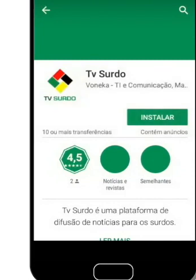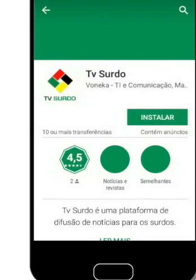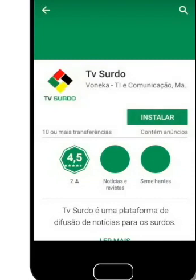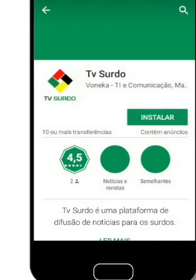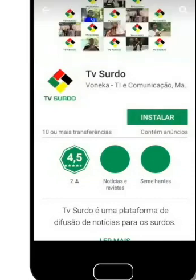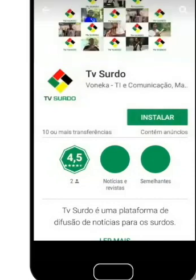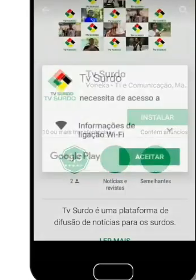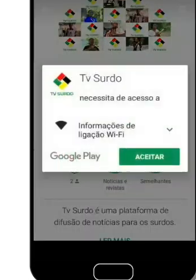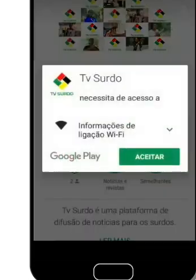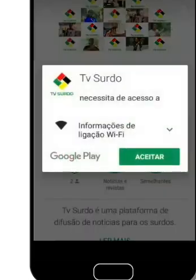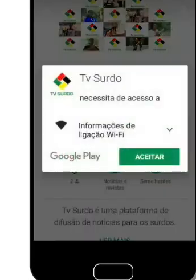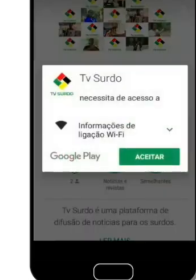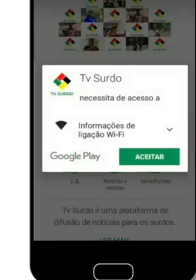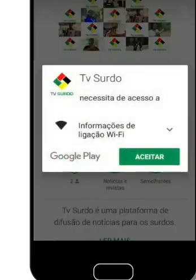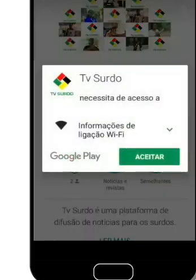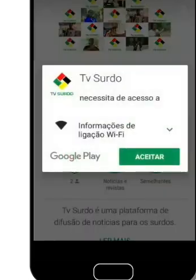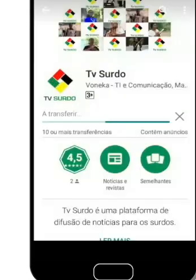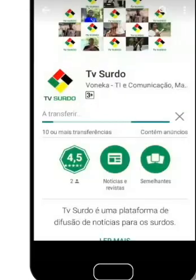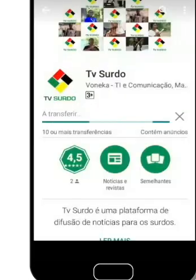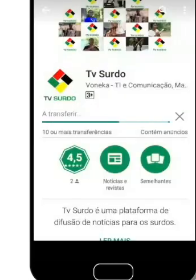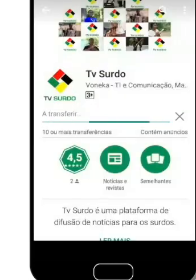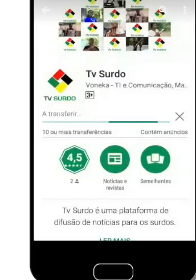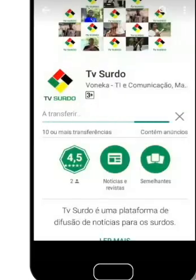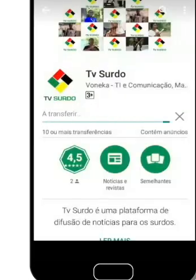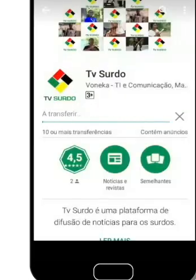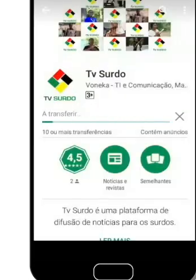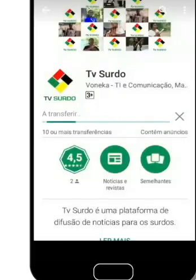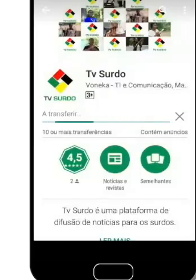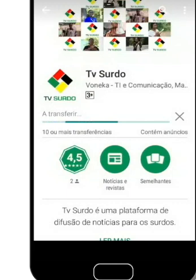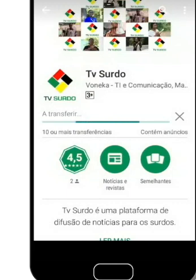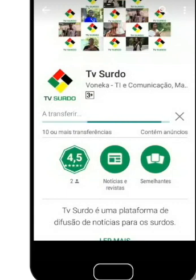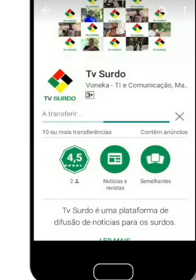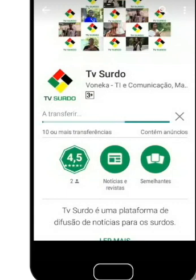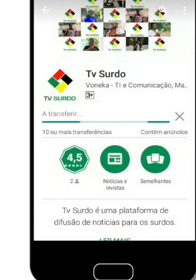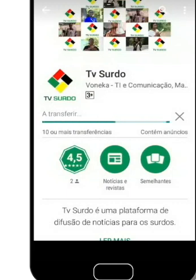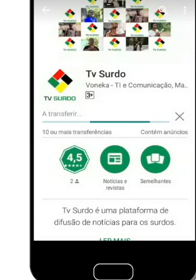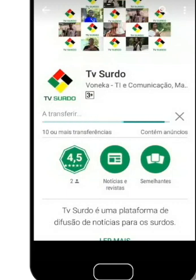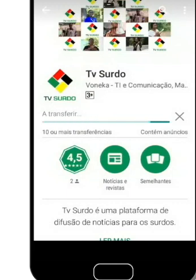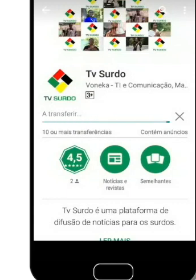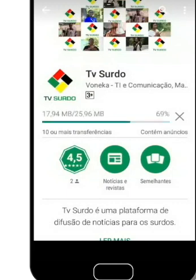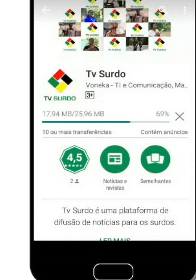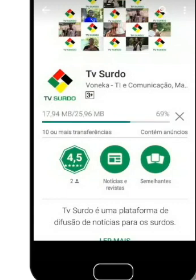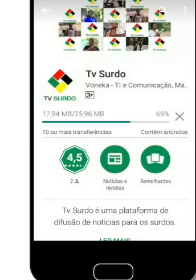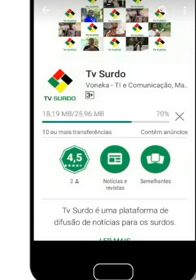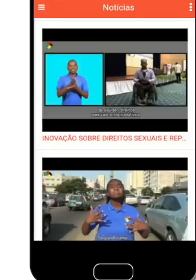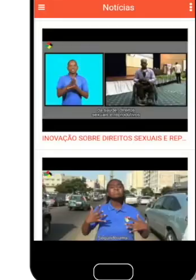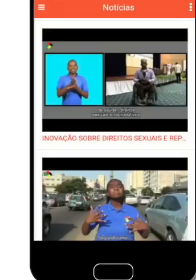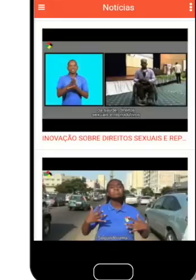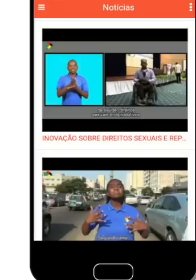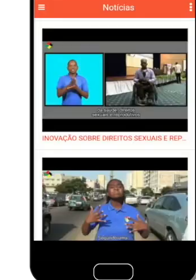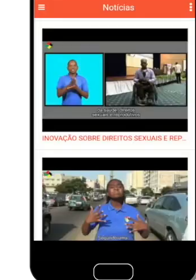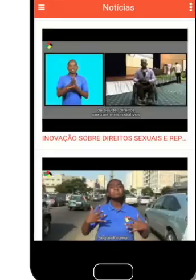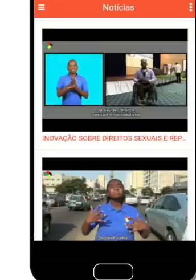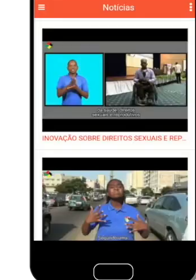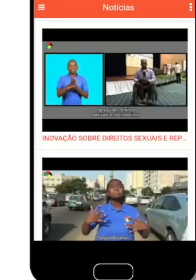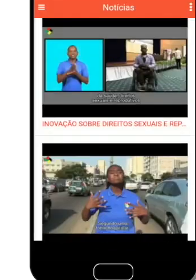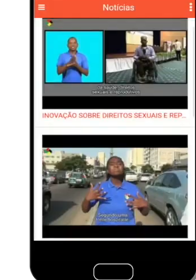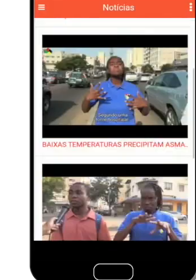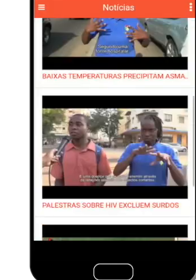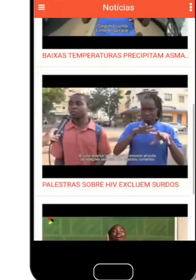clique no ícone com o emblema da tv surdo e de seguida instalou e já